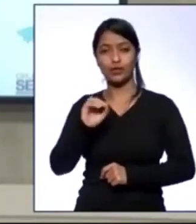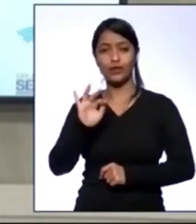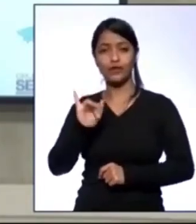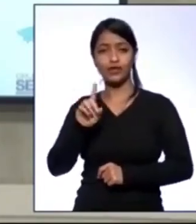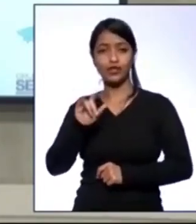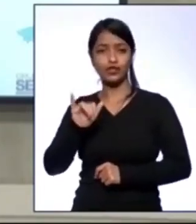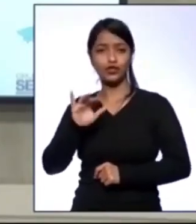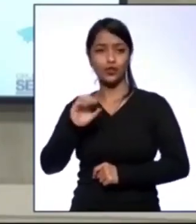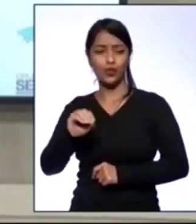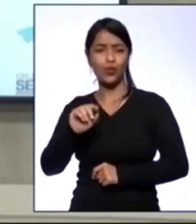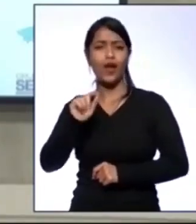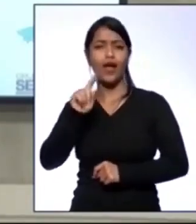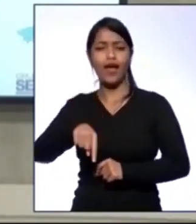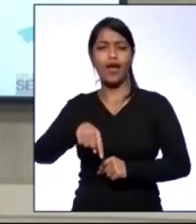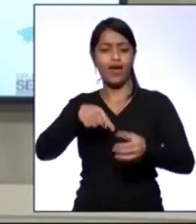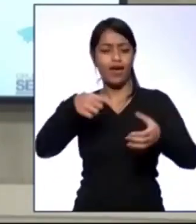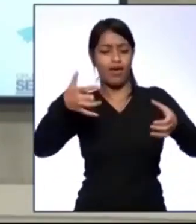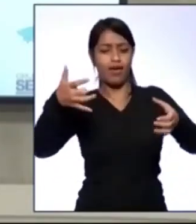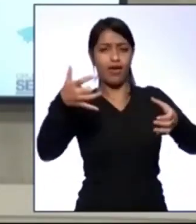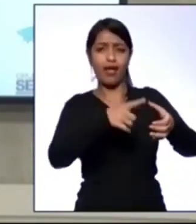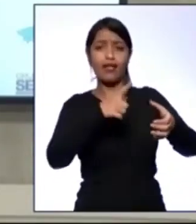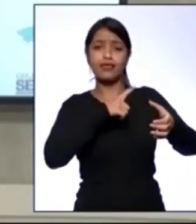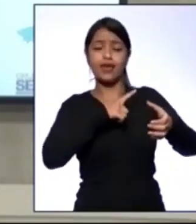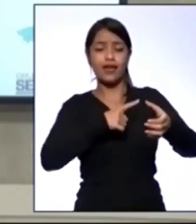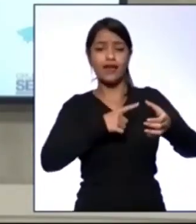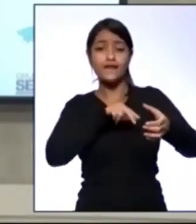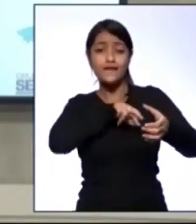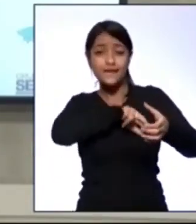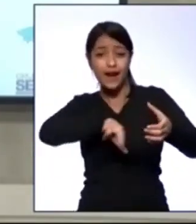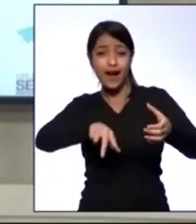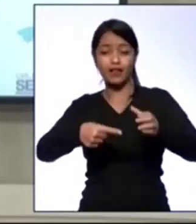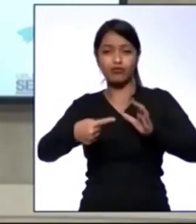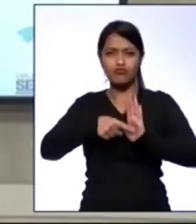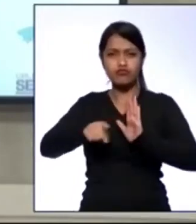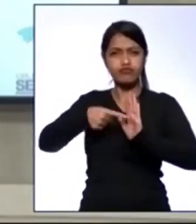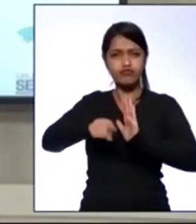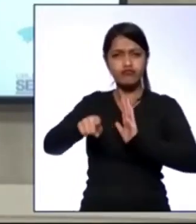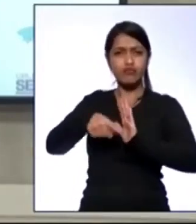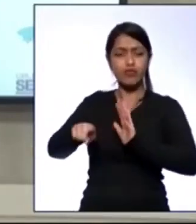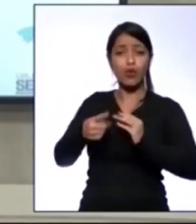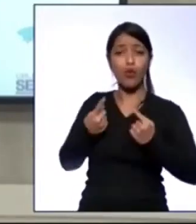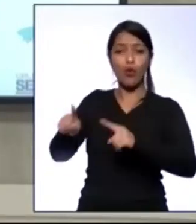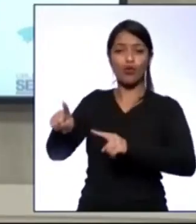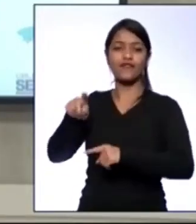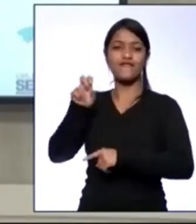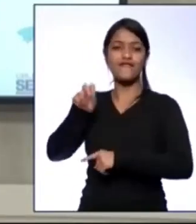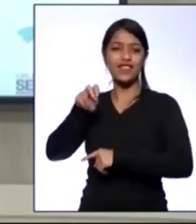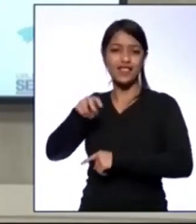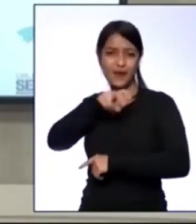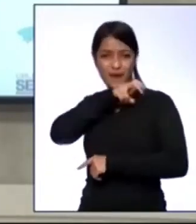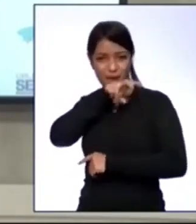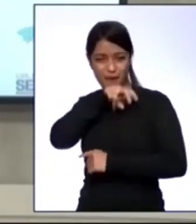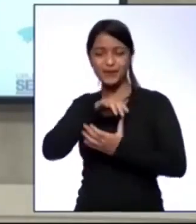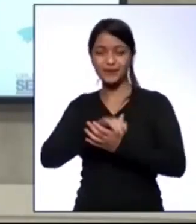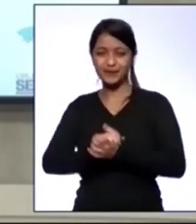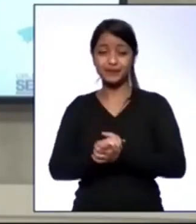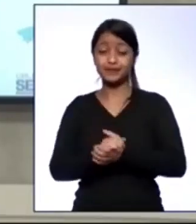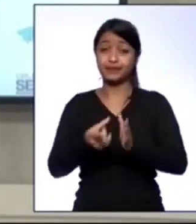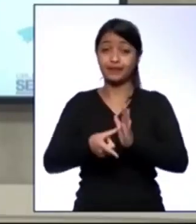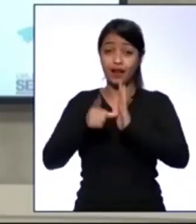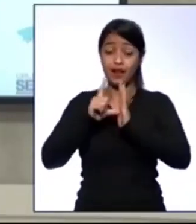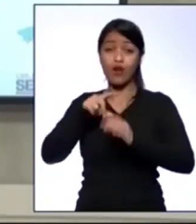contendo anticorpos contra o veneno da cobra. Certo? Então eu fui picado por uma cobra, o